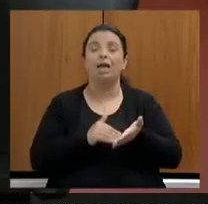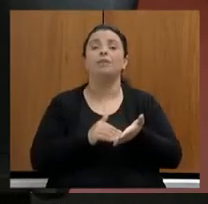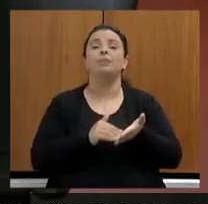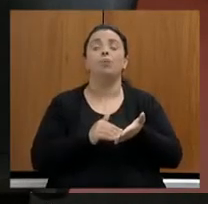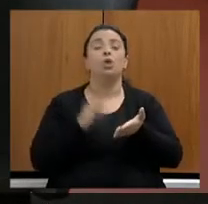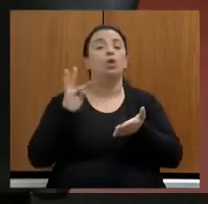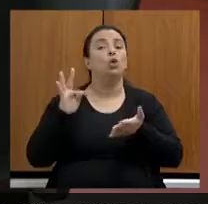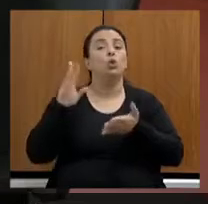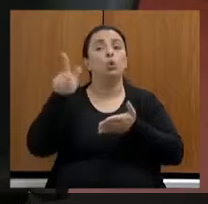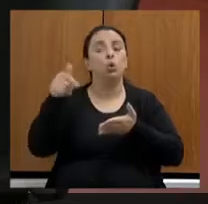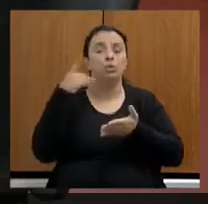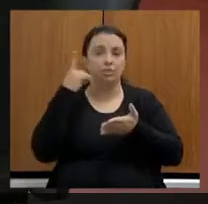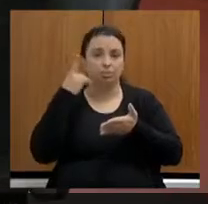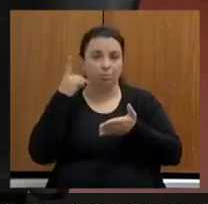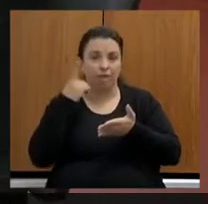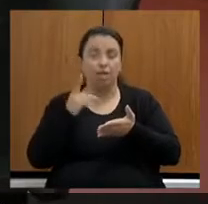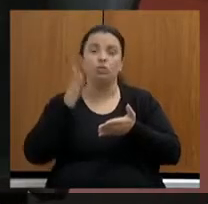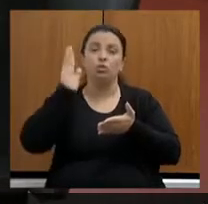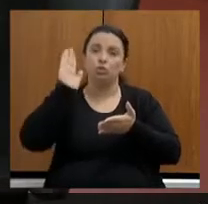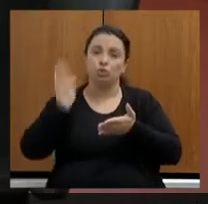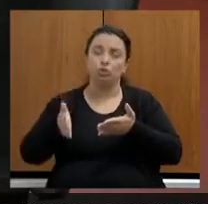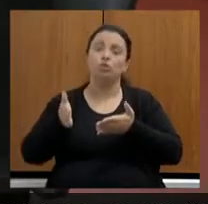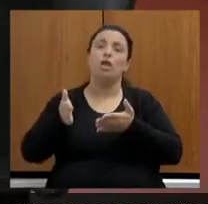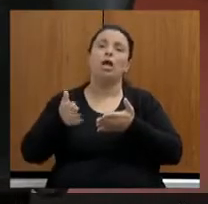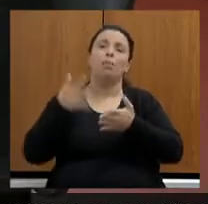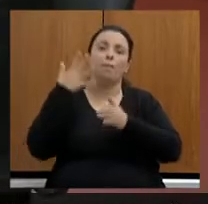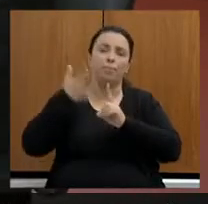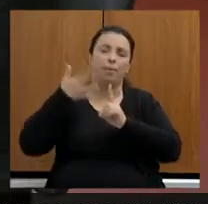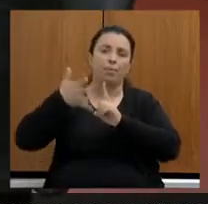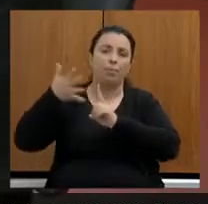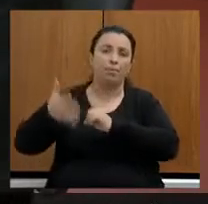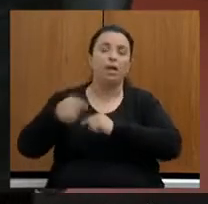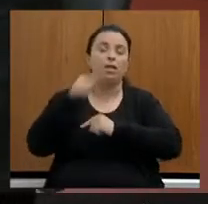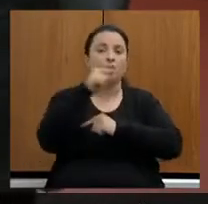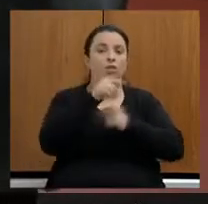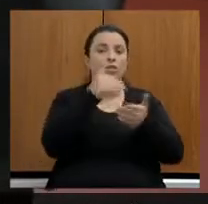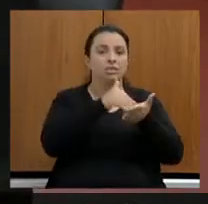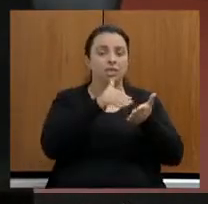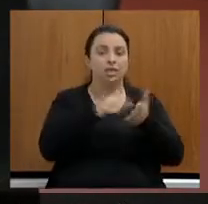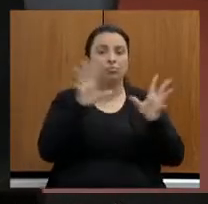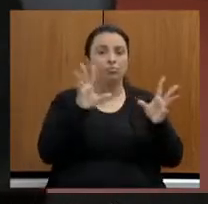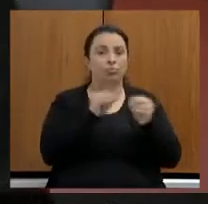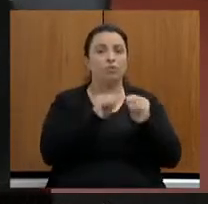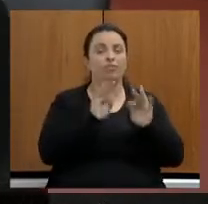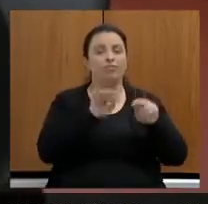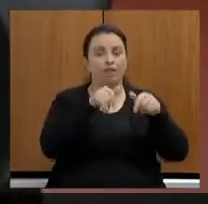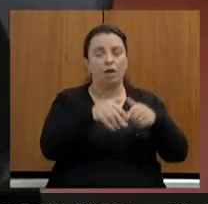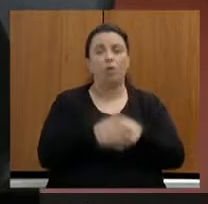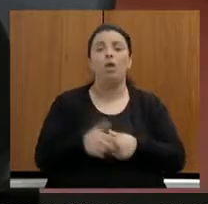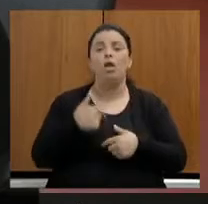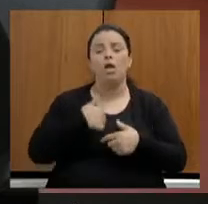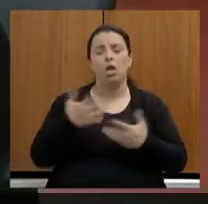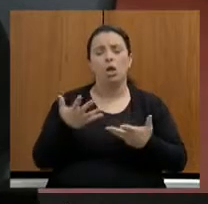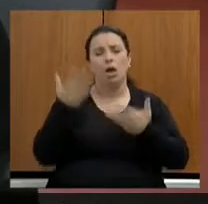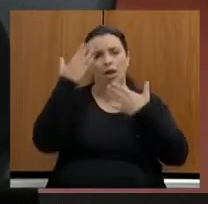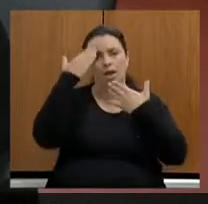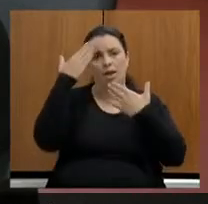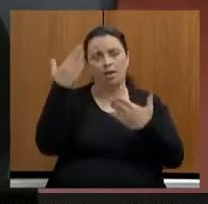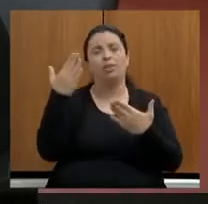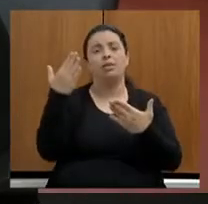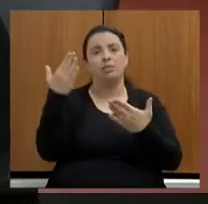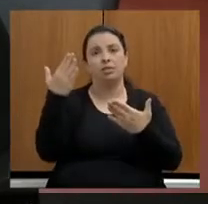fizeram uso da palavra passo a secretária para suas considerações finais eu queria agradecer é muito